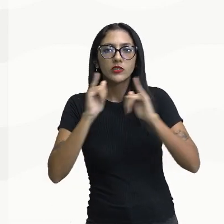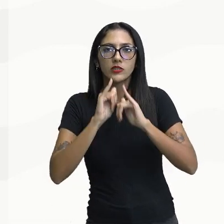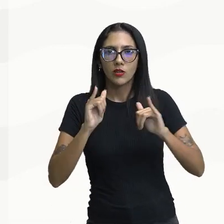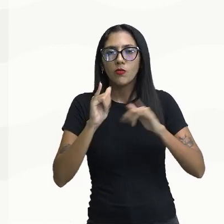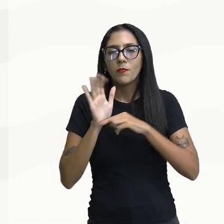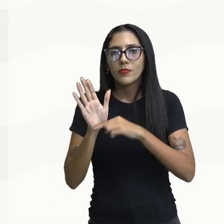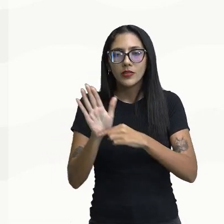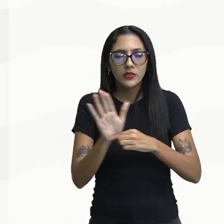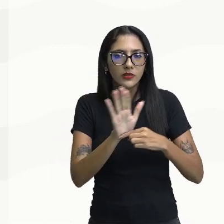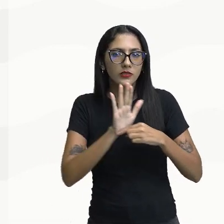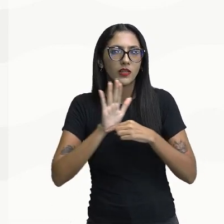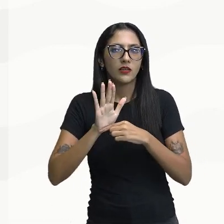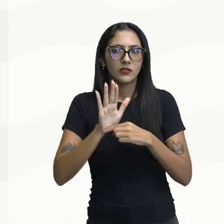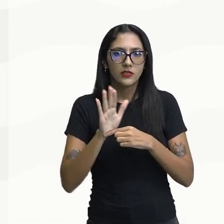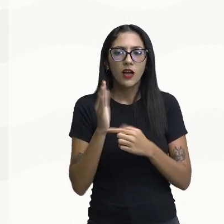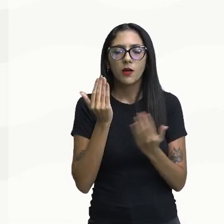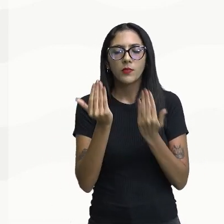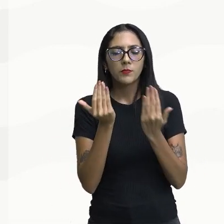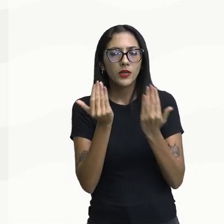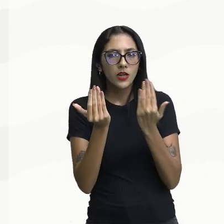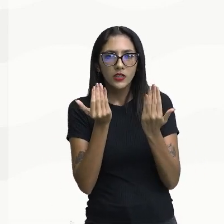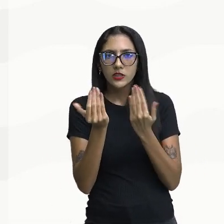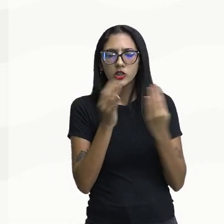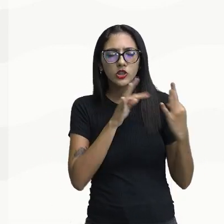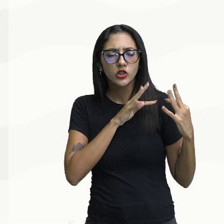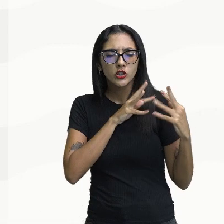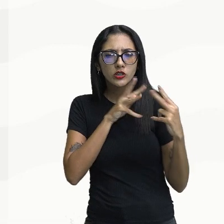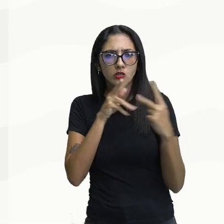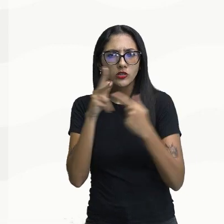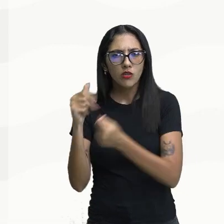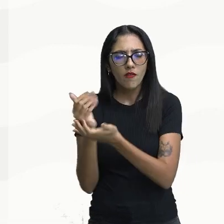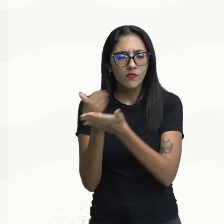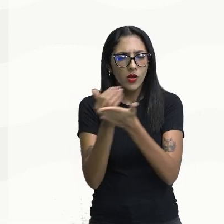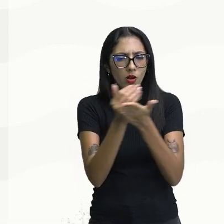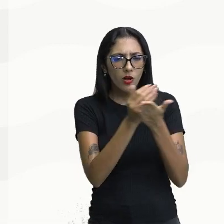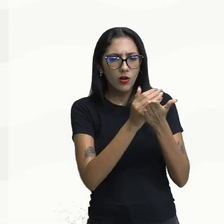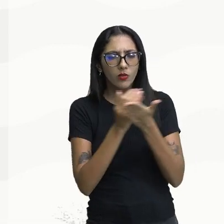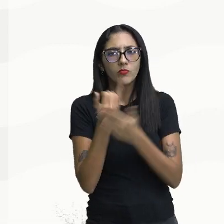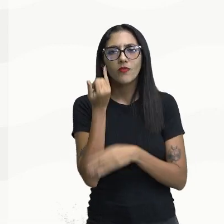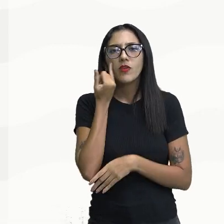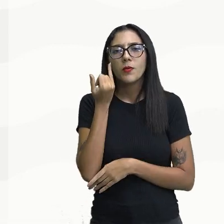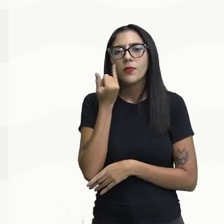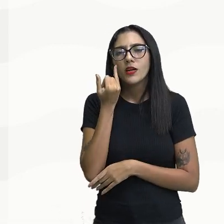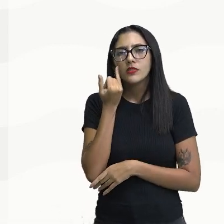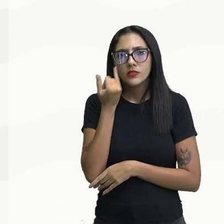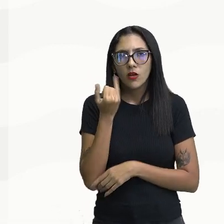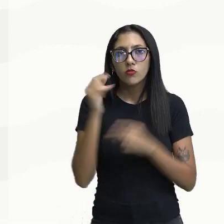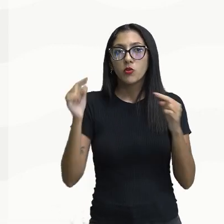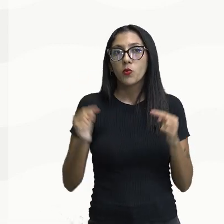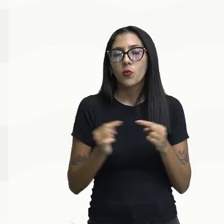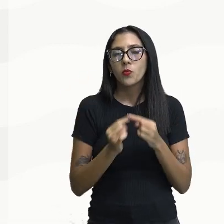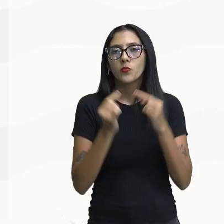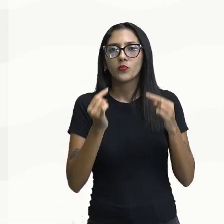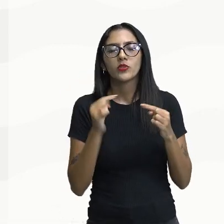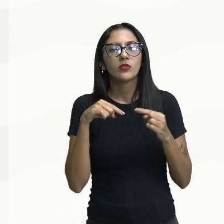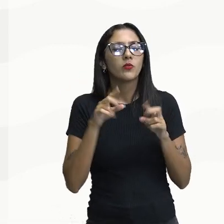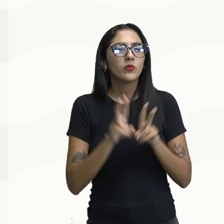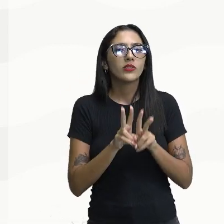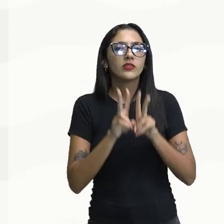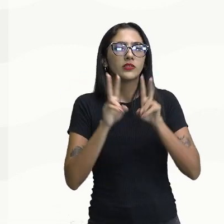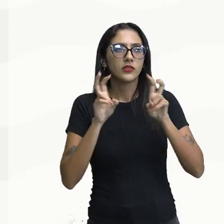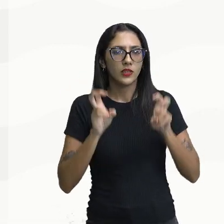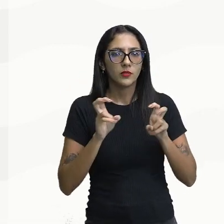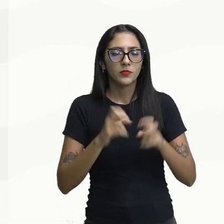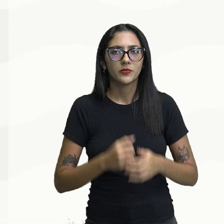resultados, a apresentação, a conclusão de tudo aquilo que pesquisou, tudo aquilo que você